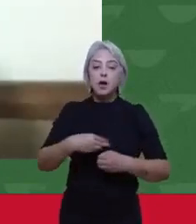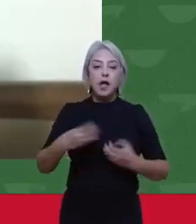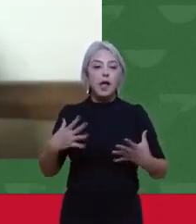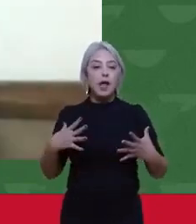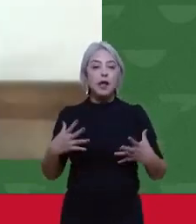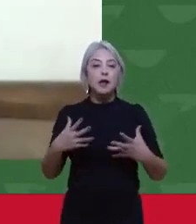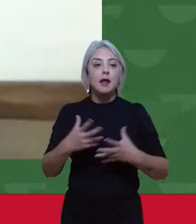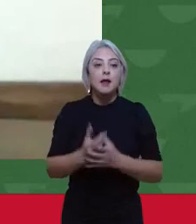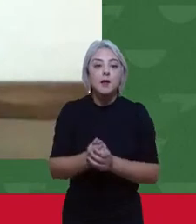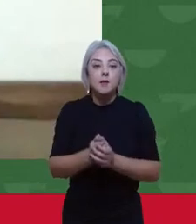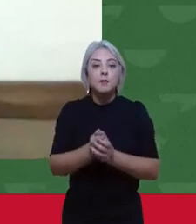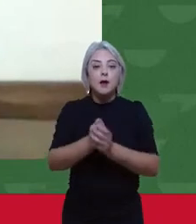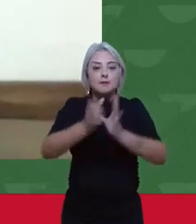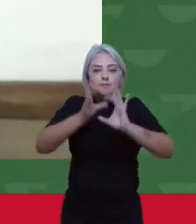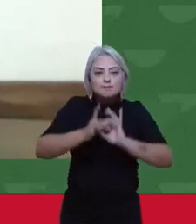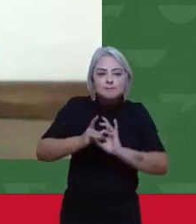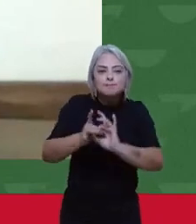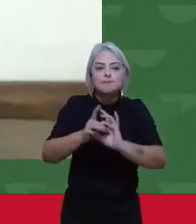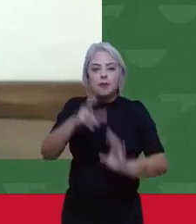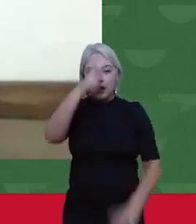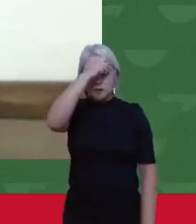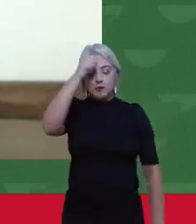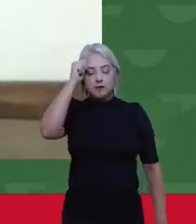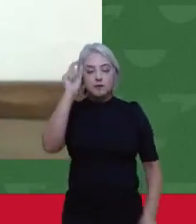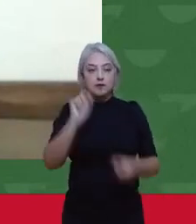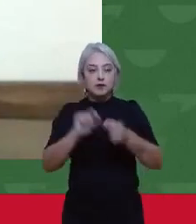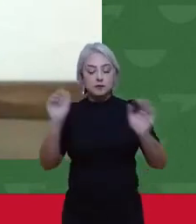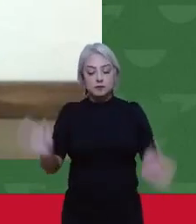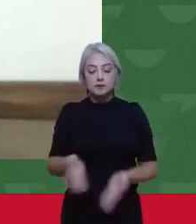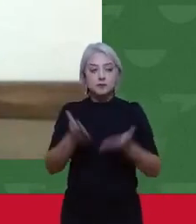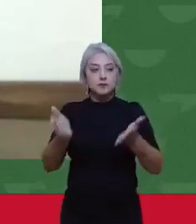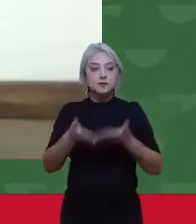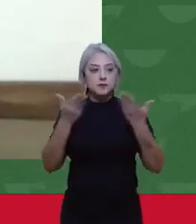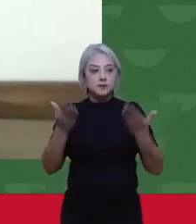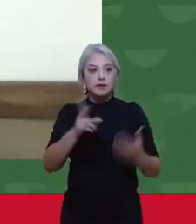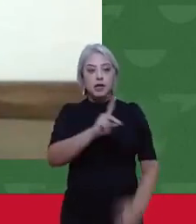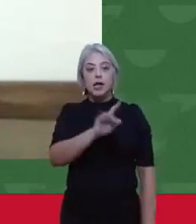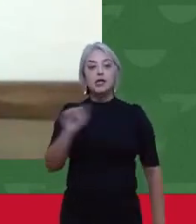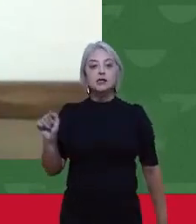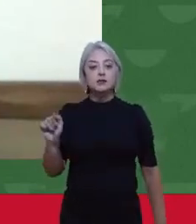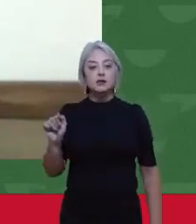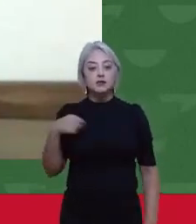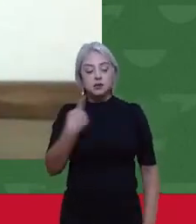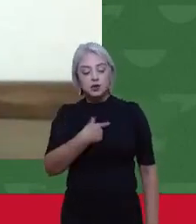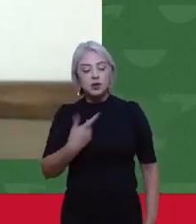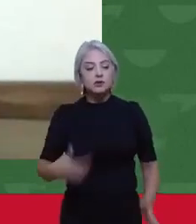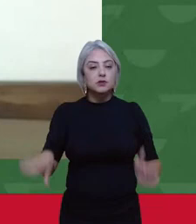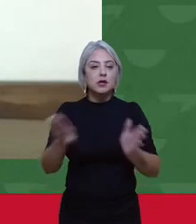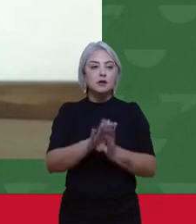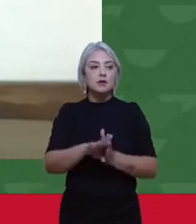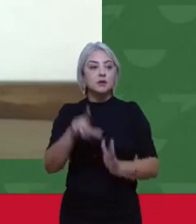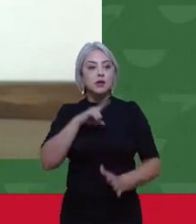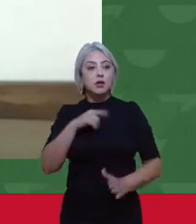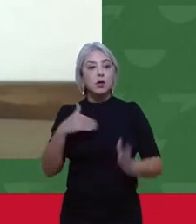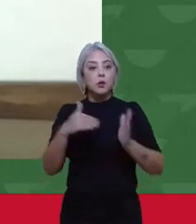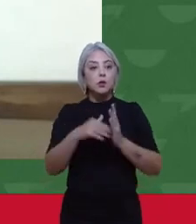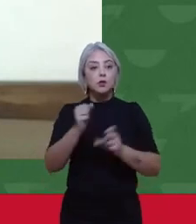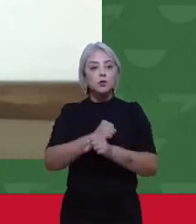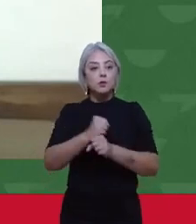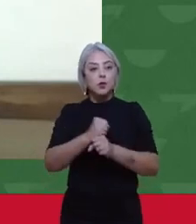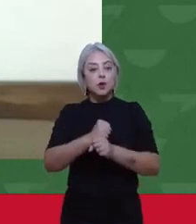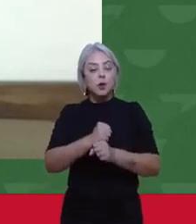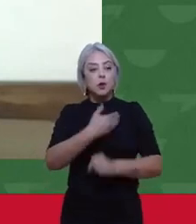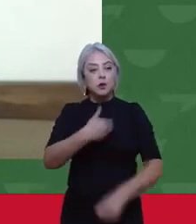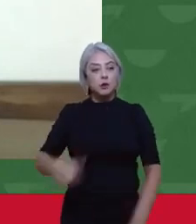uma grande corrente que a prefeitura fazia para promover esse dia. E nós chegamos a ter, no último ano do